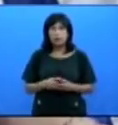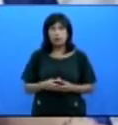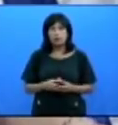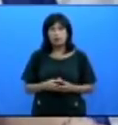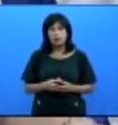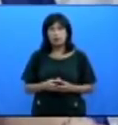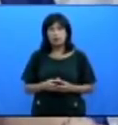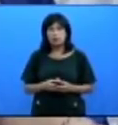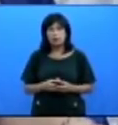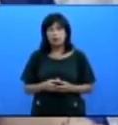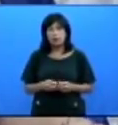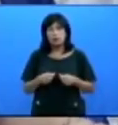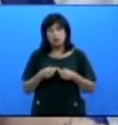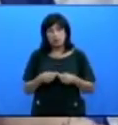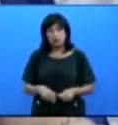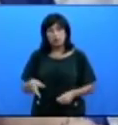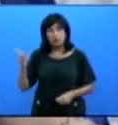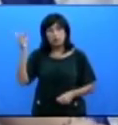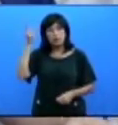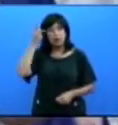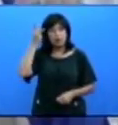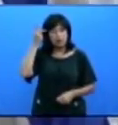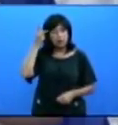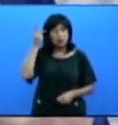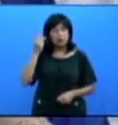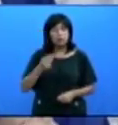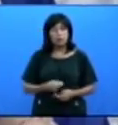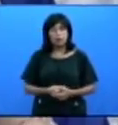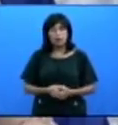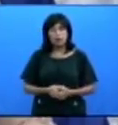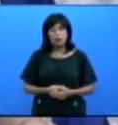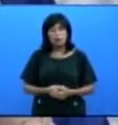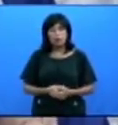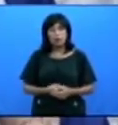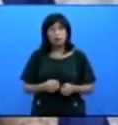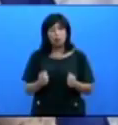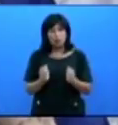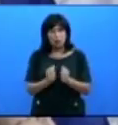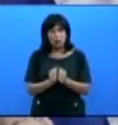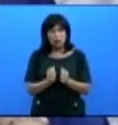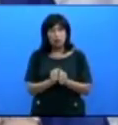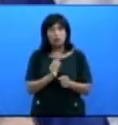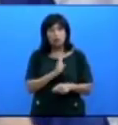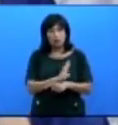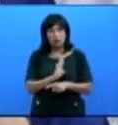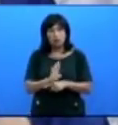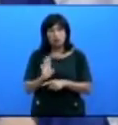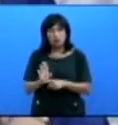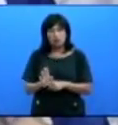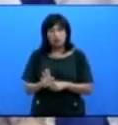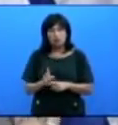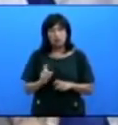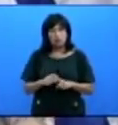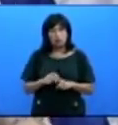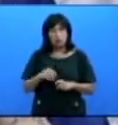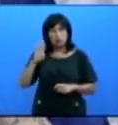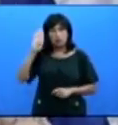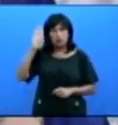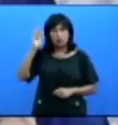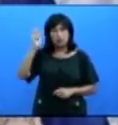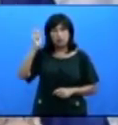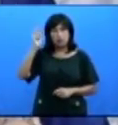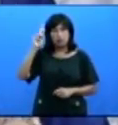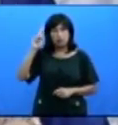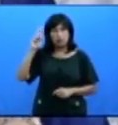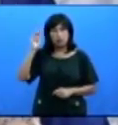Flor, nós estivemos em São Paulo, na ocasião, com a assessoria do doutor Barradas, hoje já falecido, e